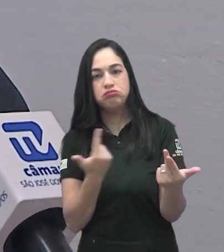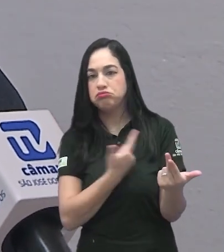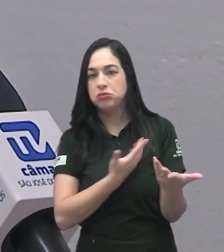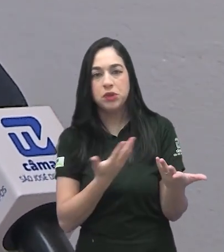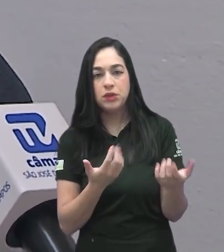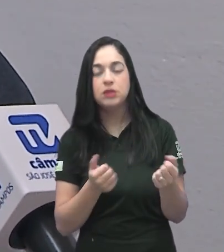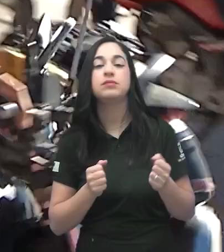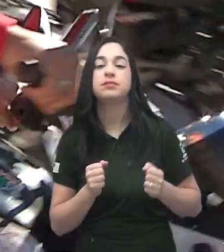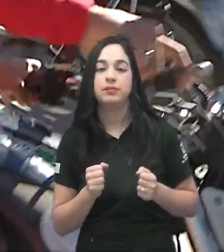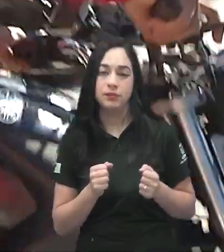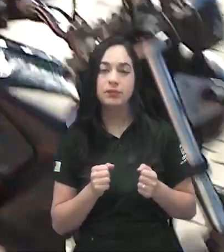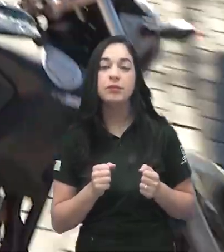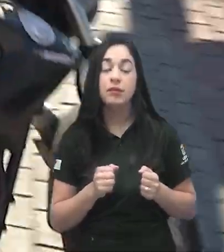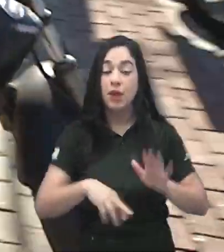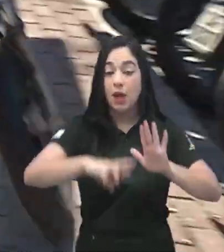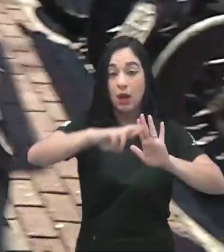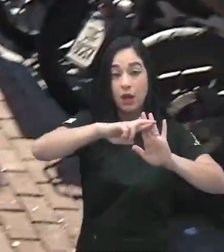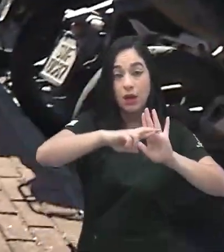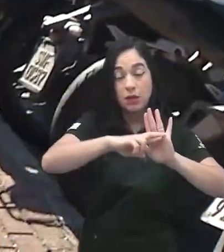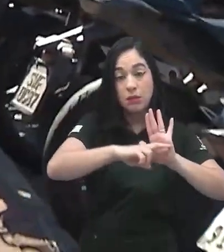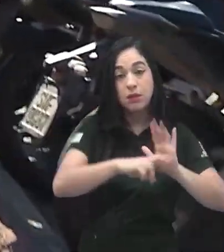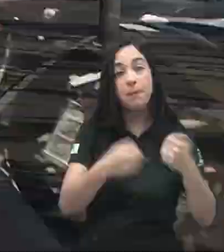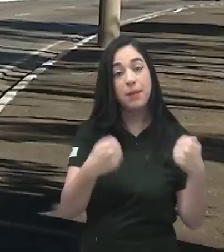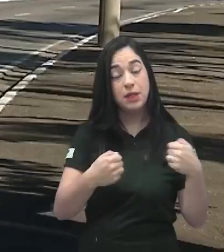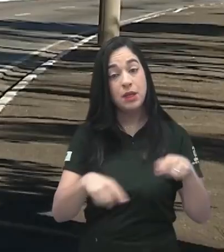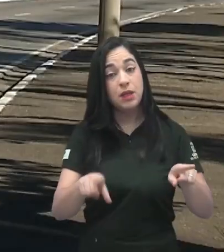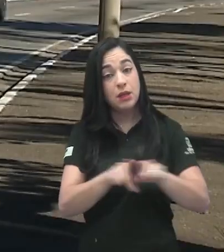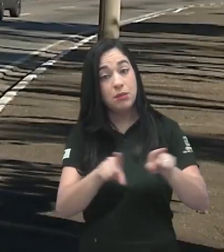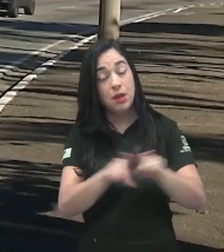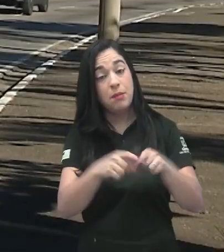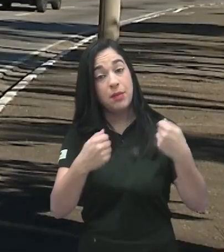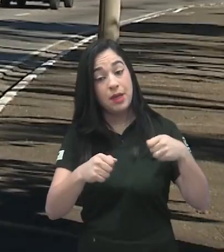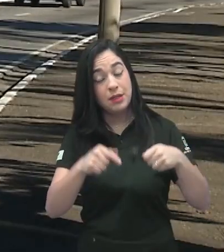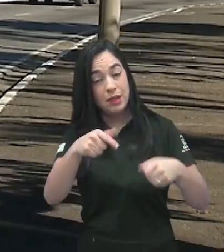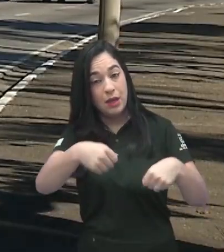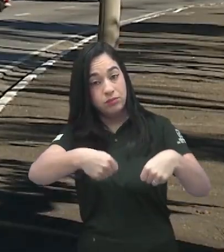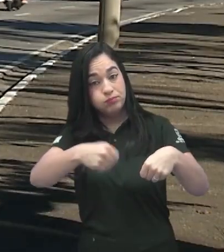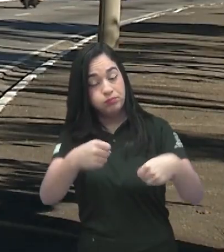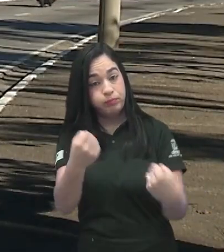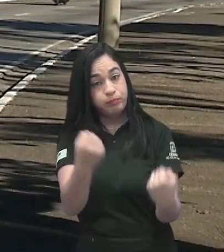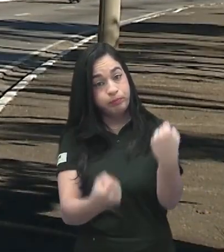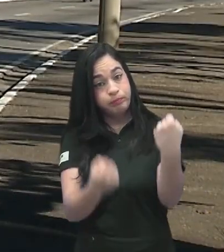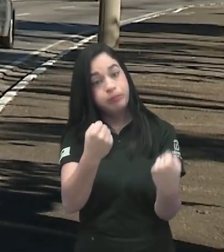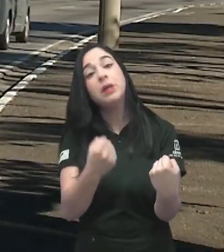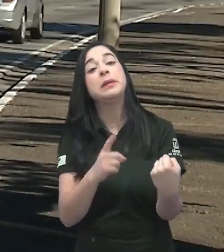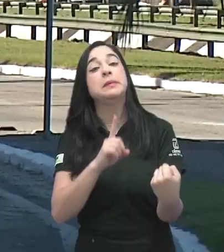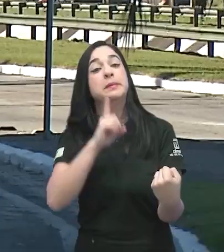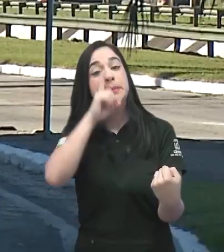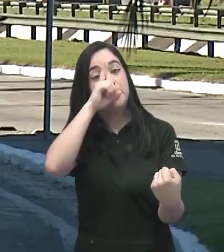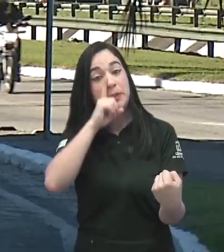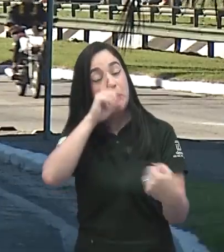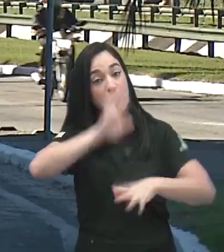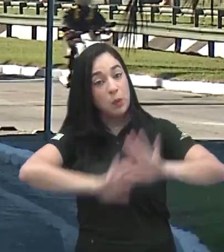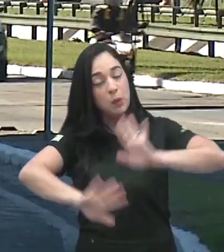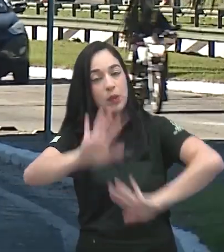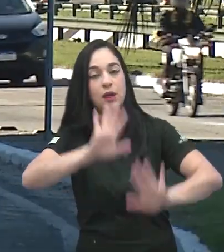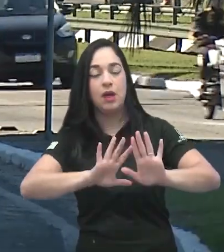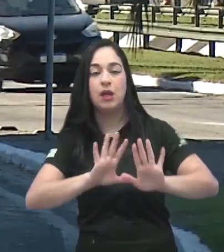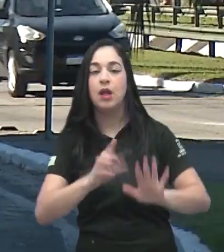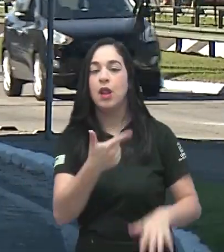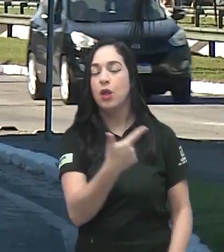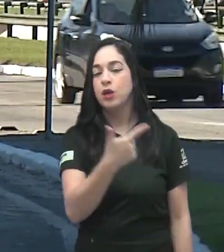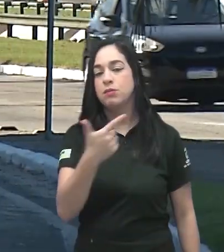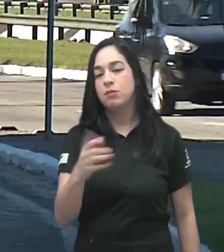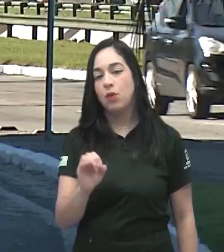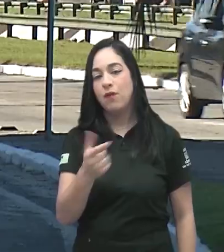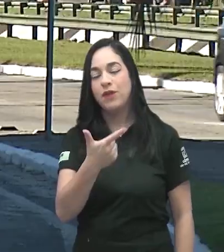todos nós. Além da regulamentação, o perigo no tráfego também é um desafio na profissão. Em 2024, o